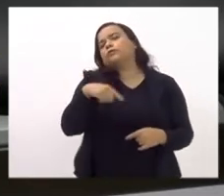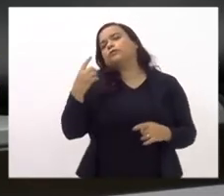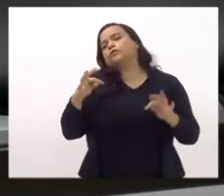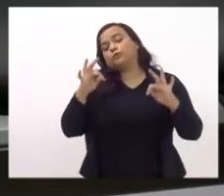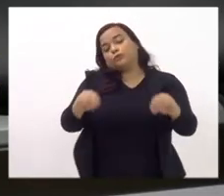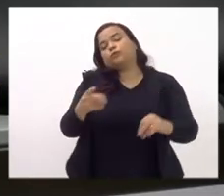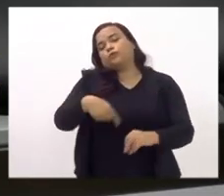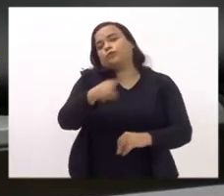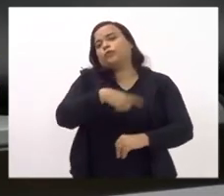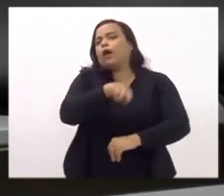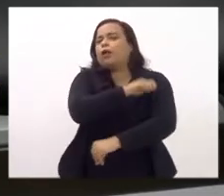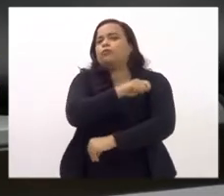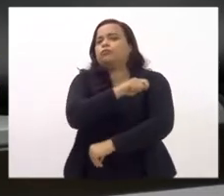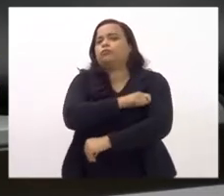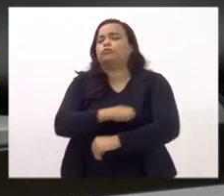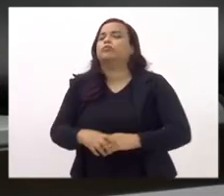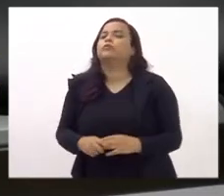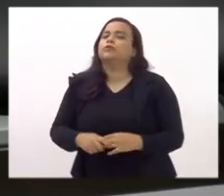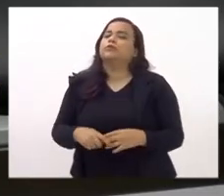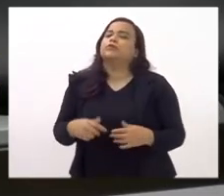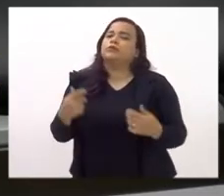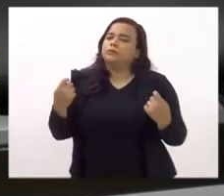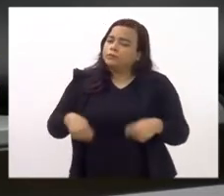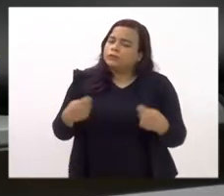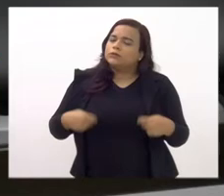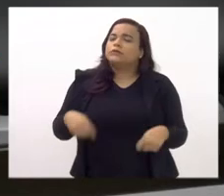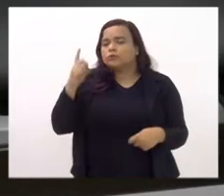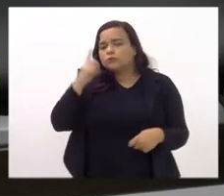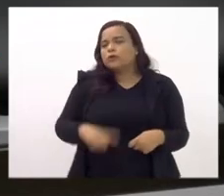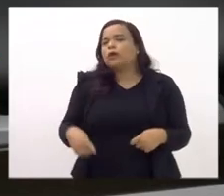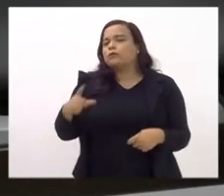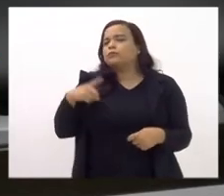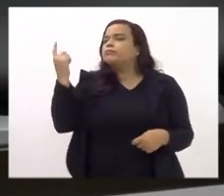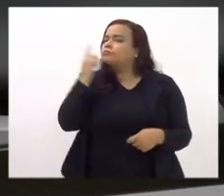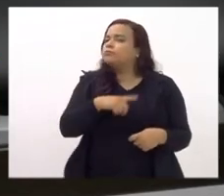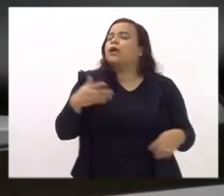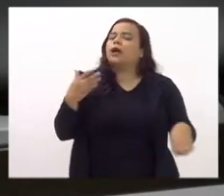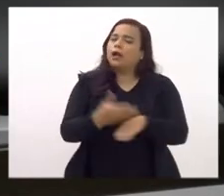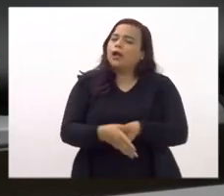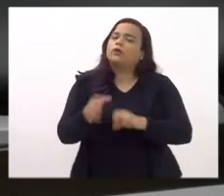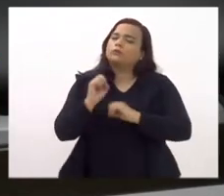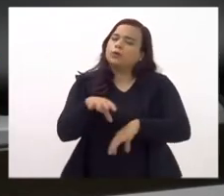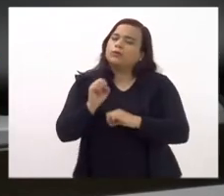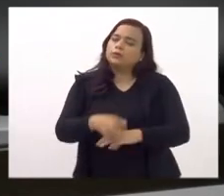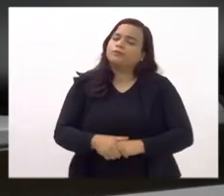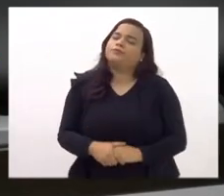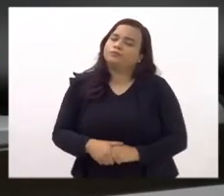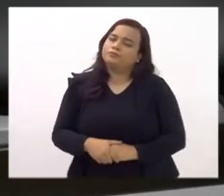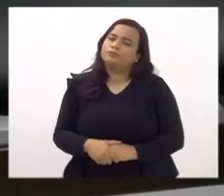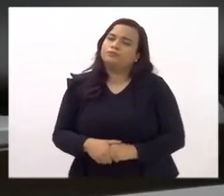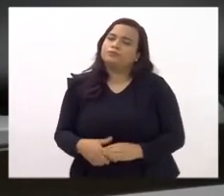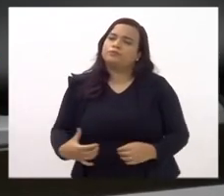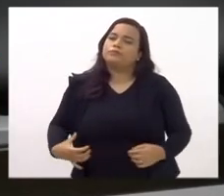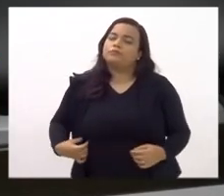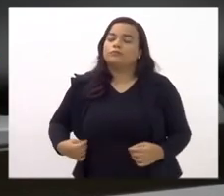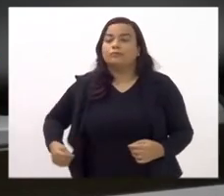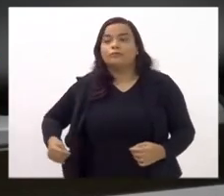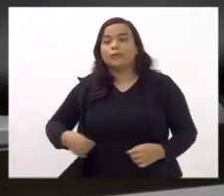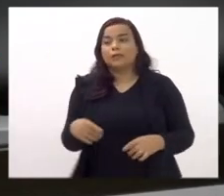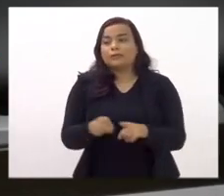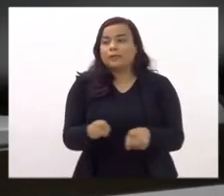esses estudantes que necessitam desse direito para conseguir ter acesso à educação, né? E que a gente está aqui não